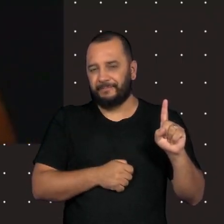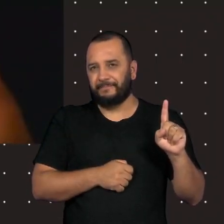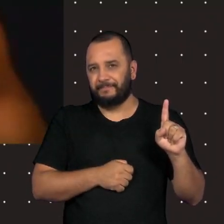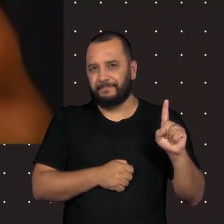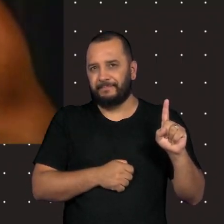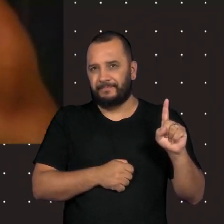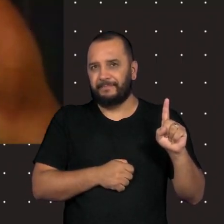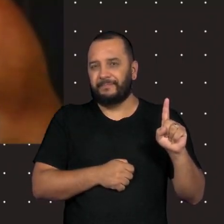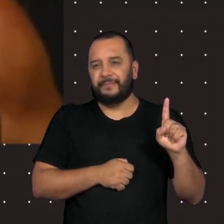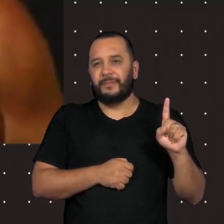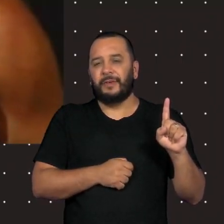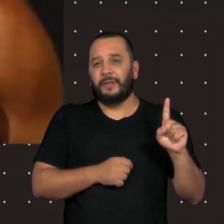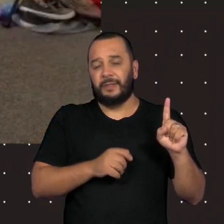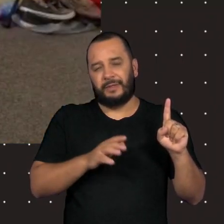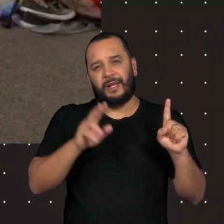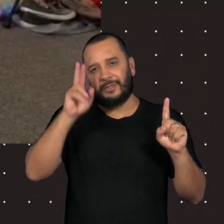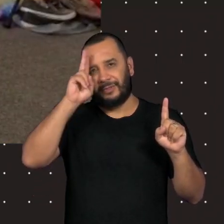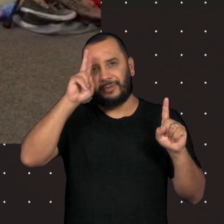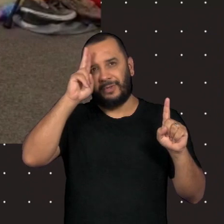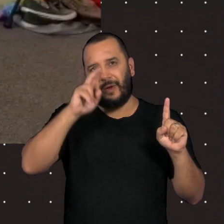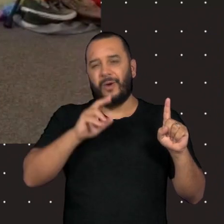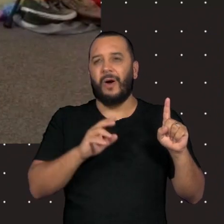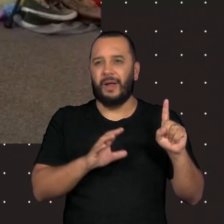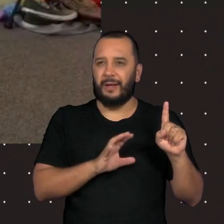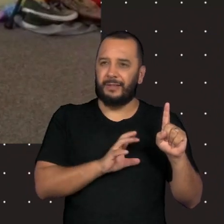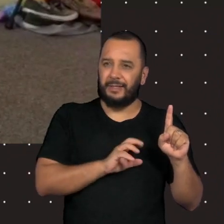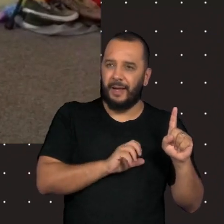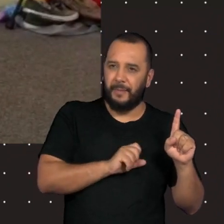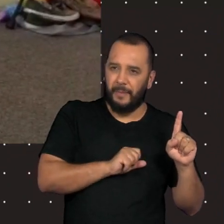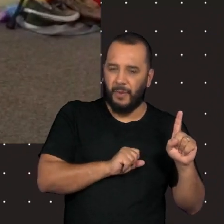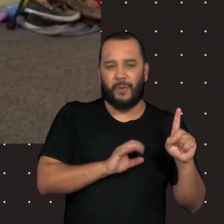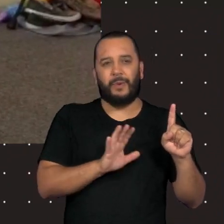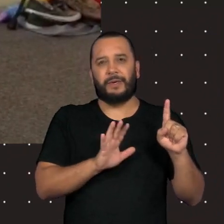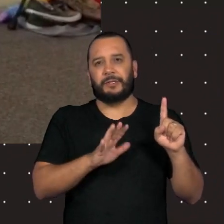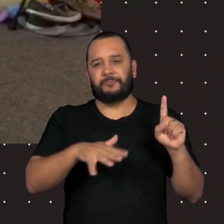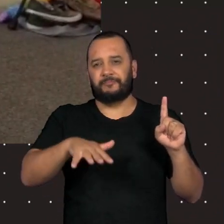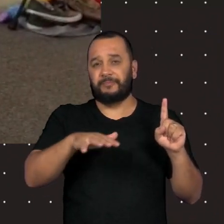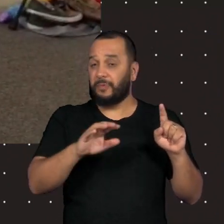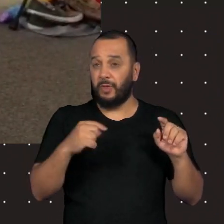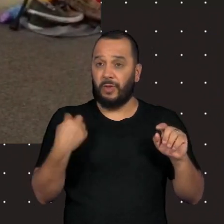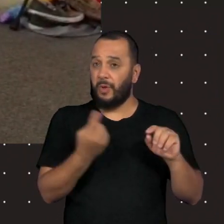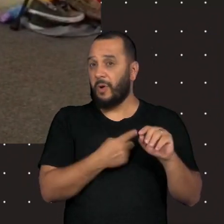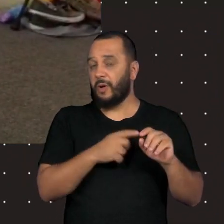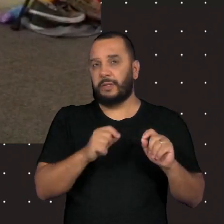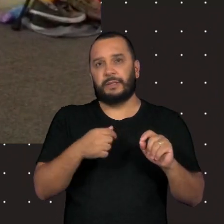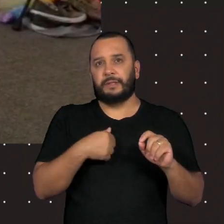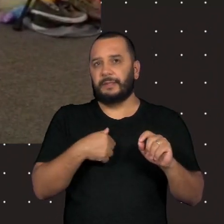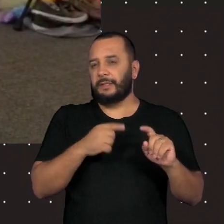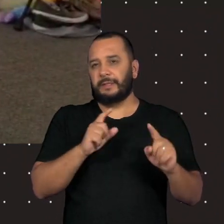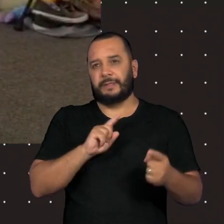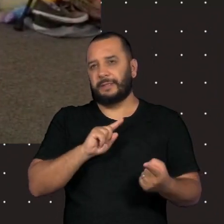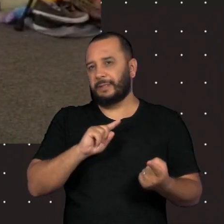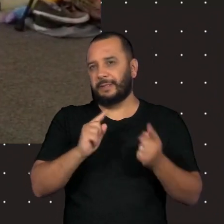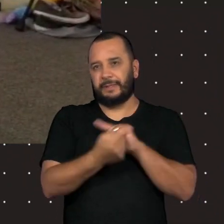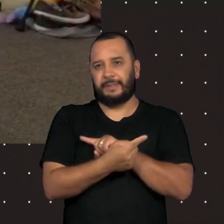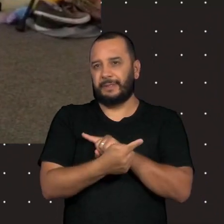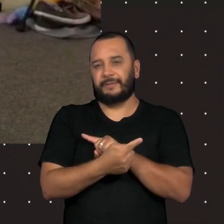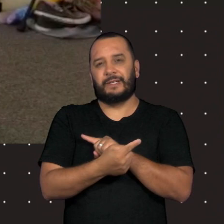do romance. Então tivemos que inverter